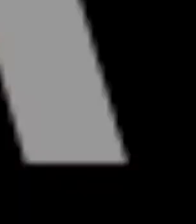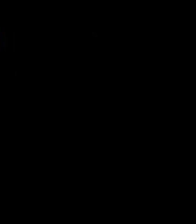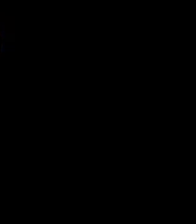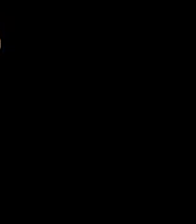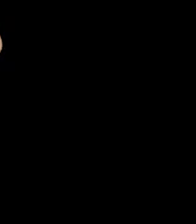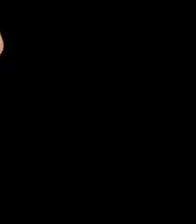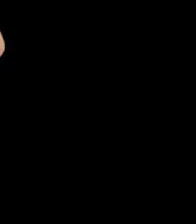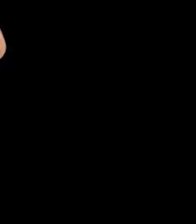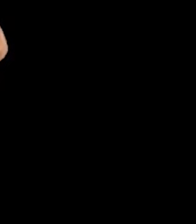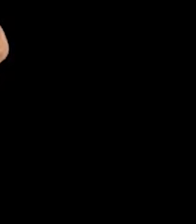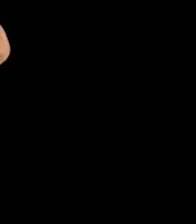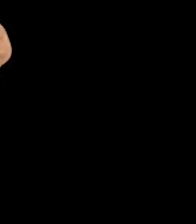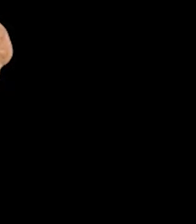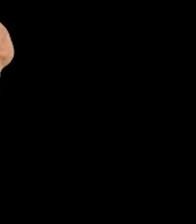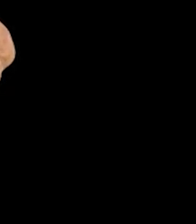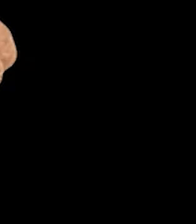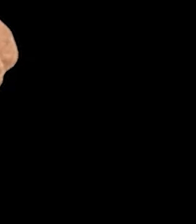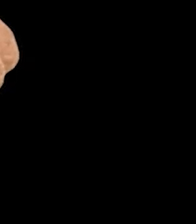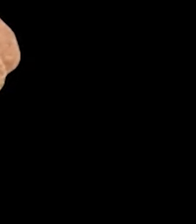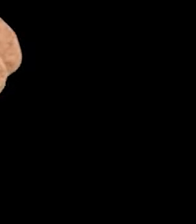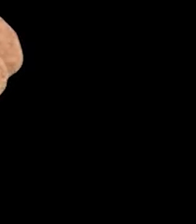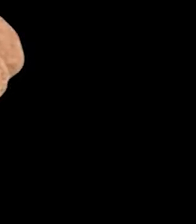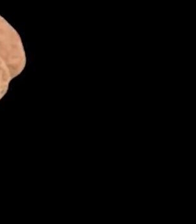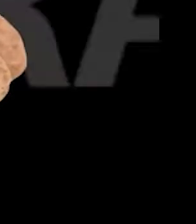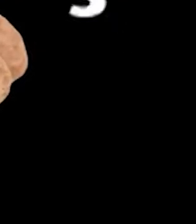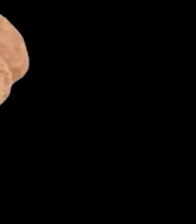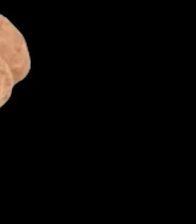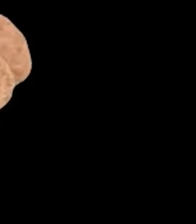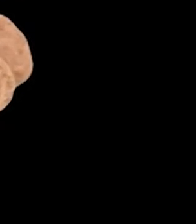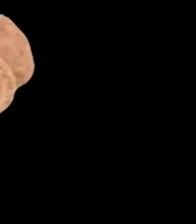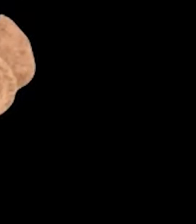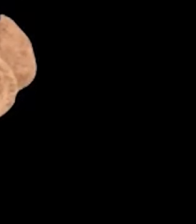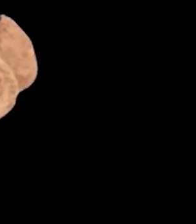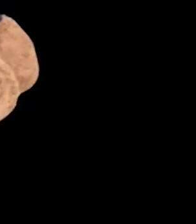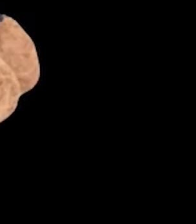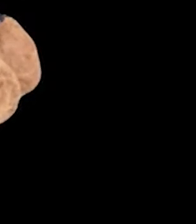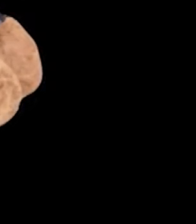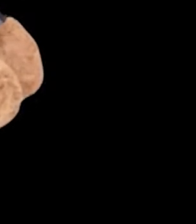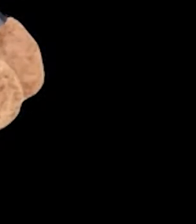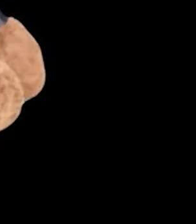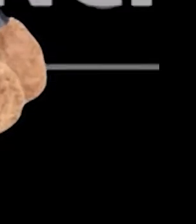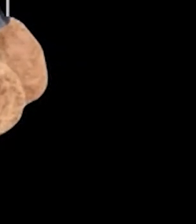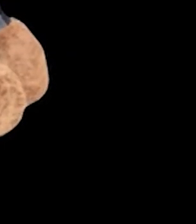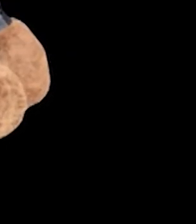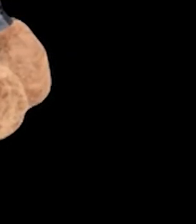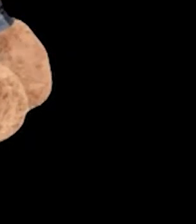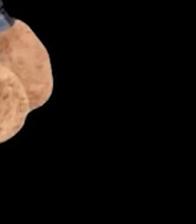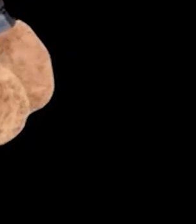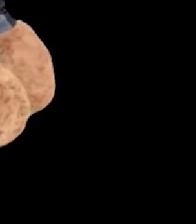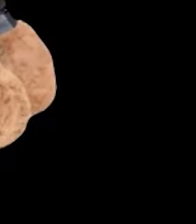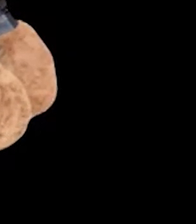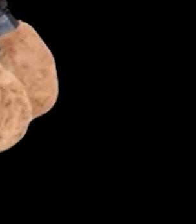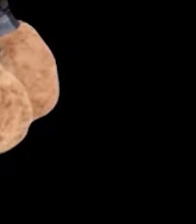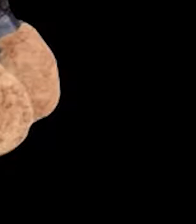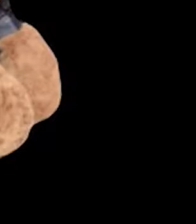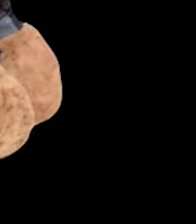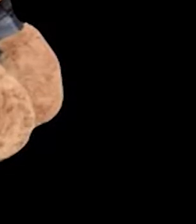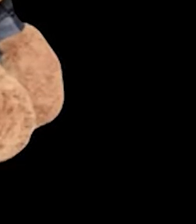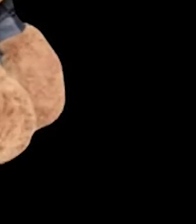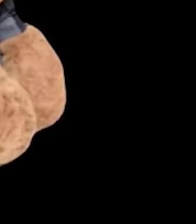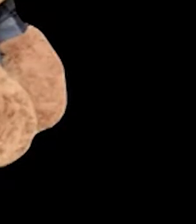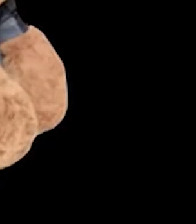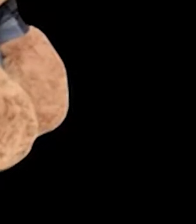Não interrompa uma infância. Pedofilia é crime. Diga não à exploração sexual. Fique alerta. Denuncie.